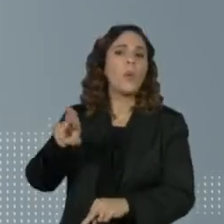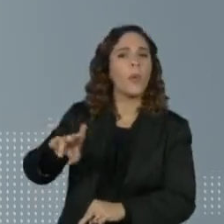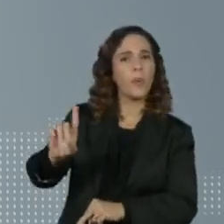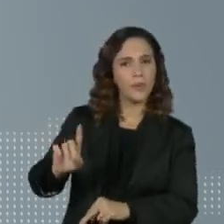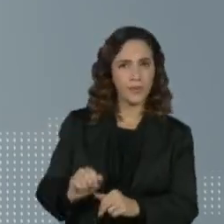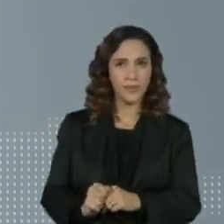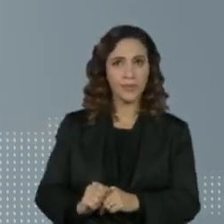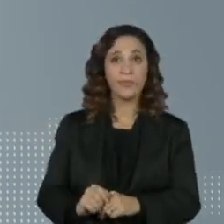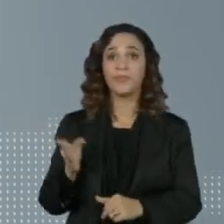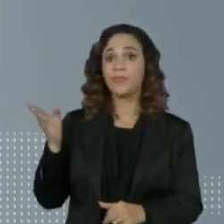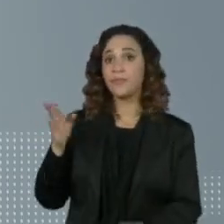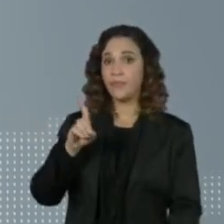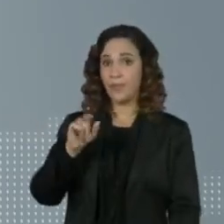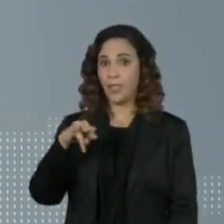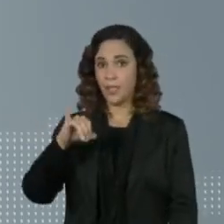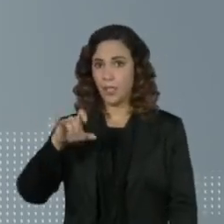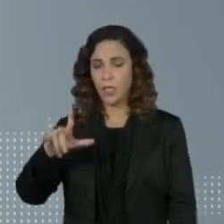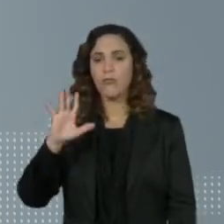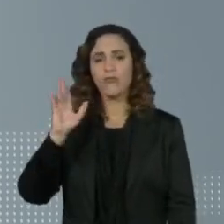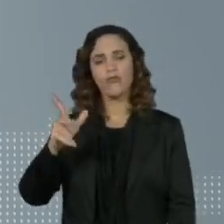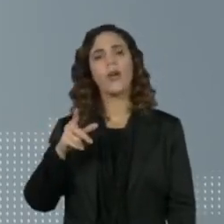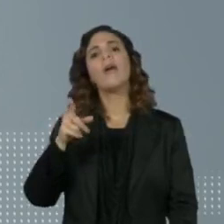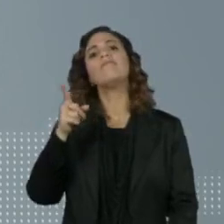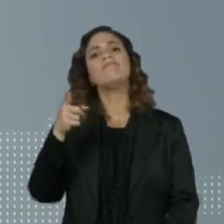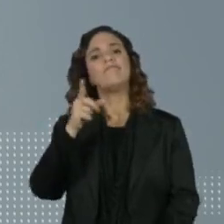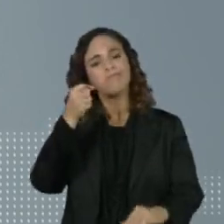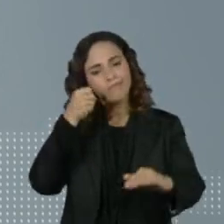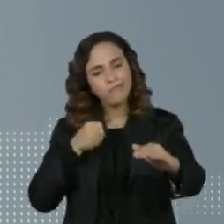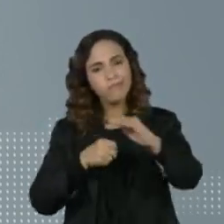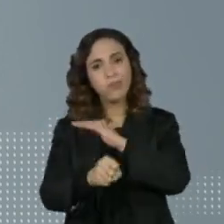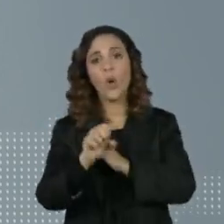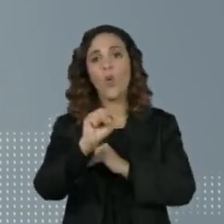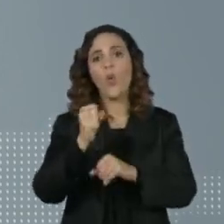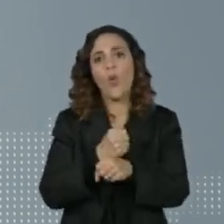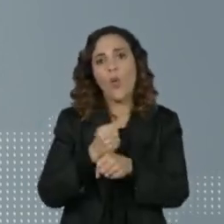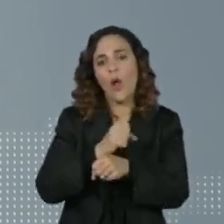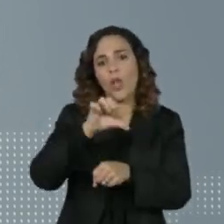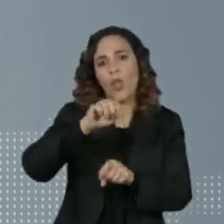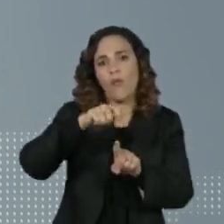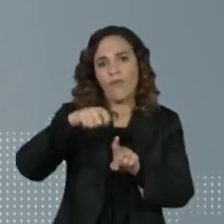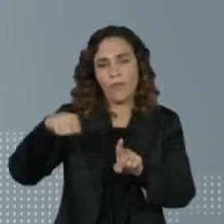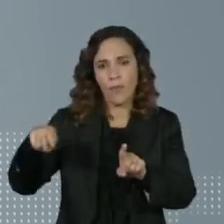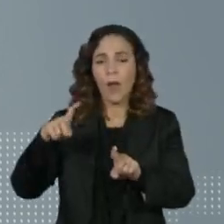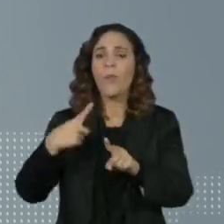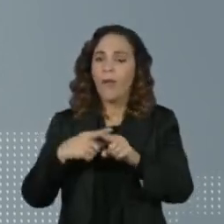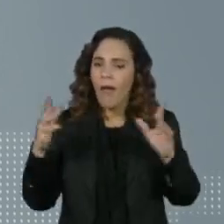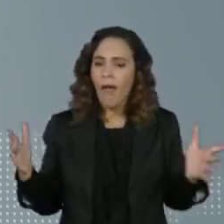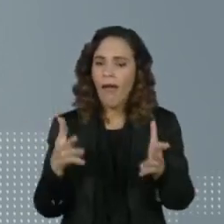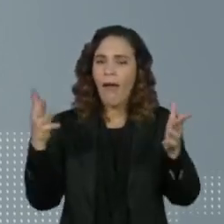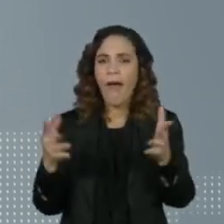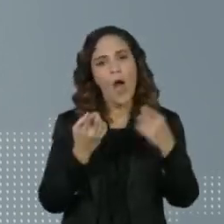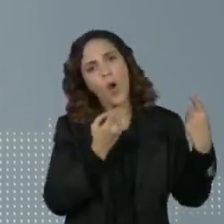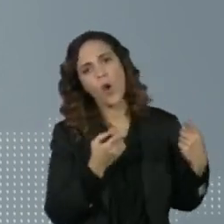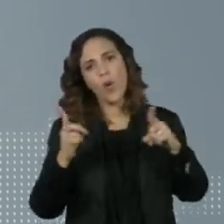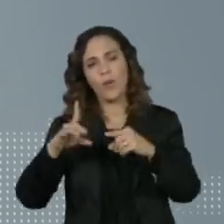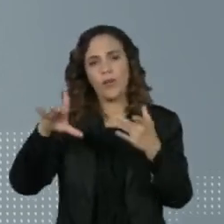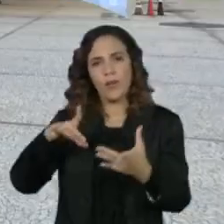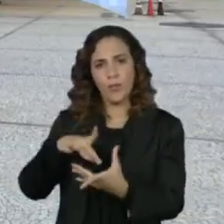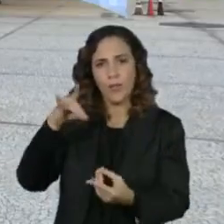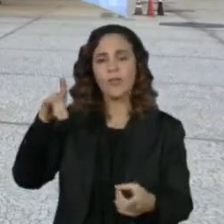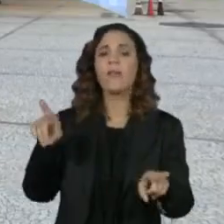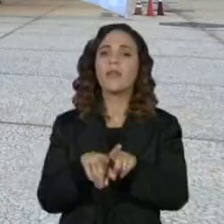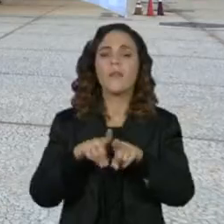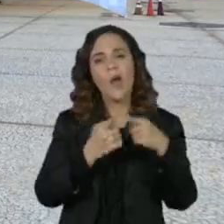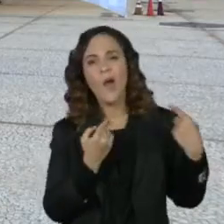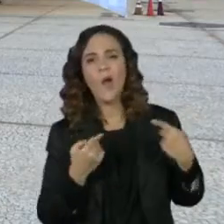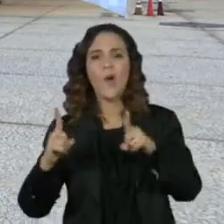Daniel Silveira foi condenado a oito anos e nove meses de prisão por estímulo atos antidemocráticos e